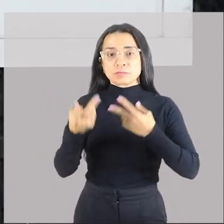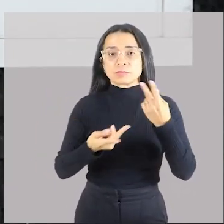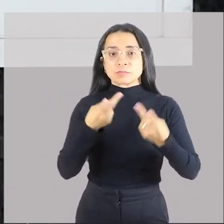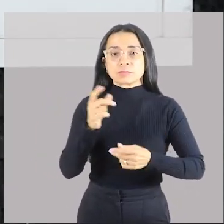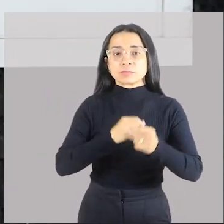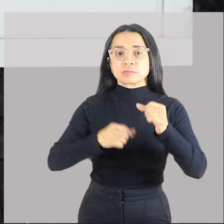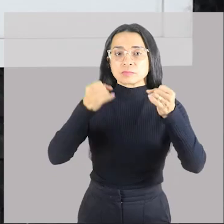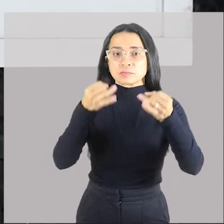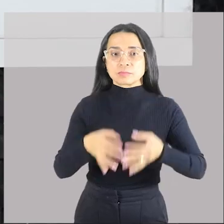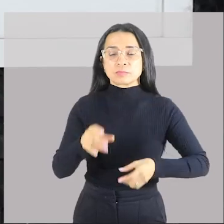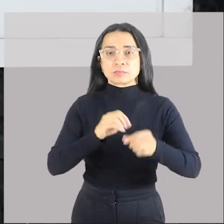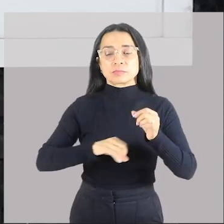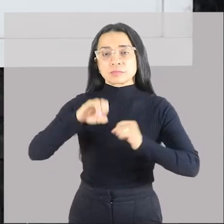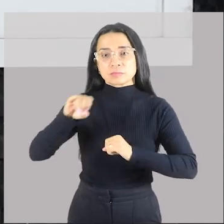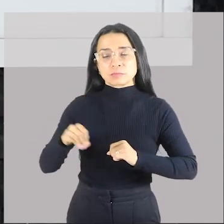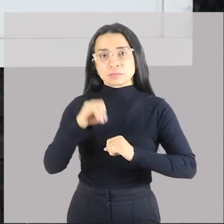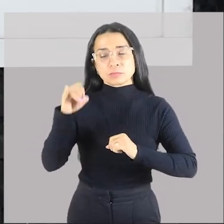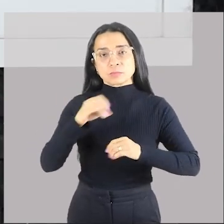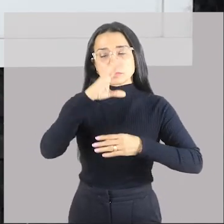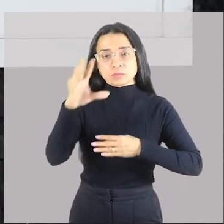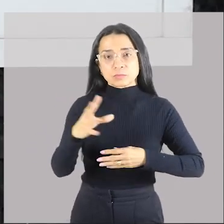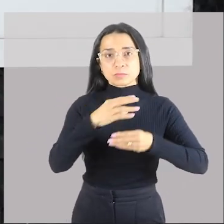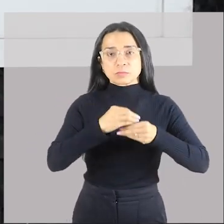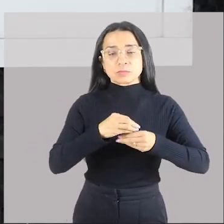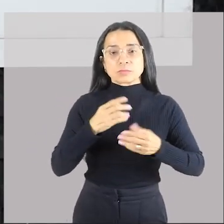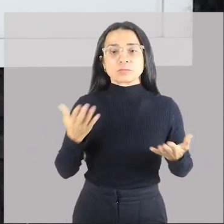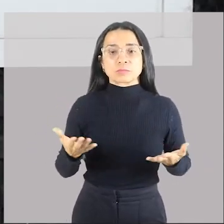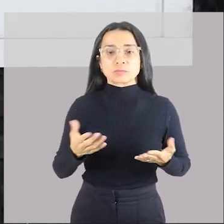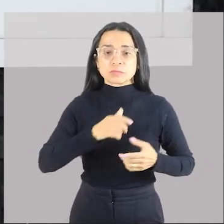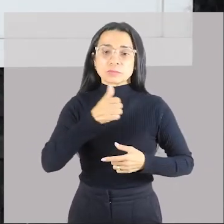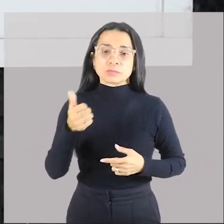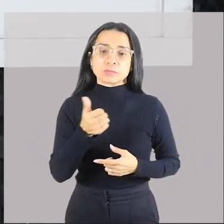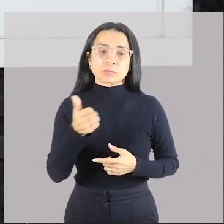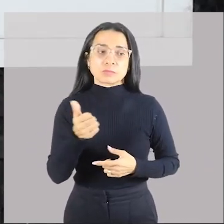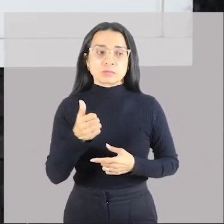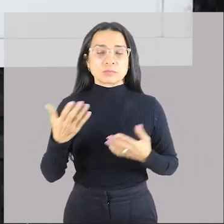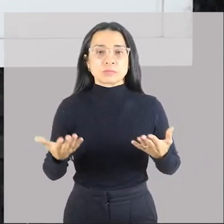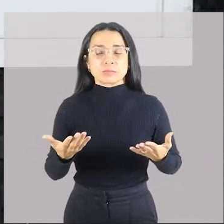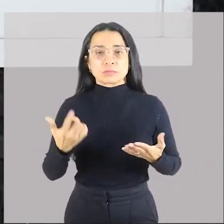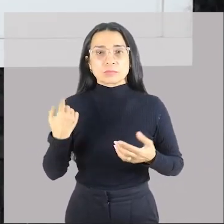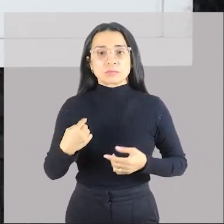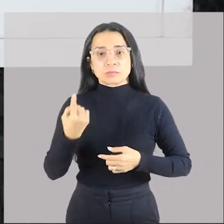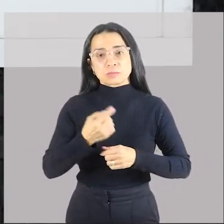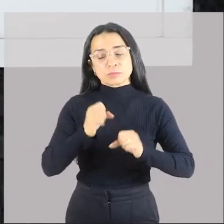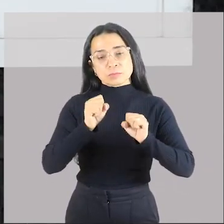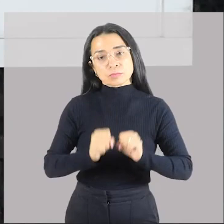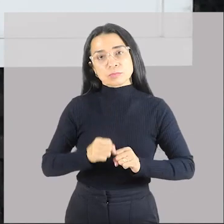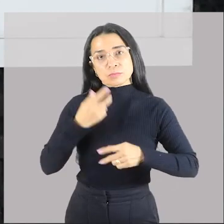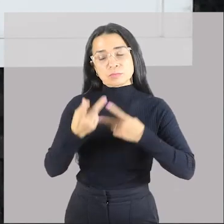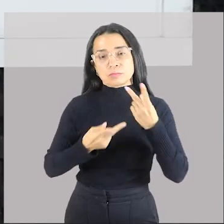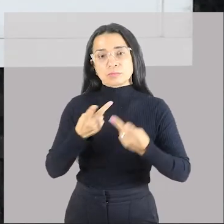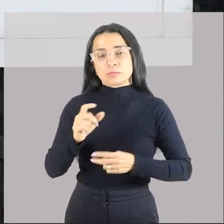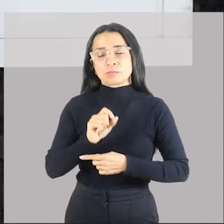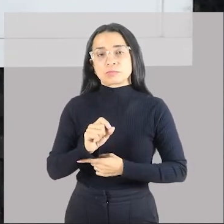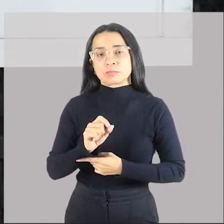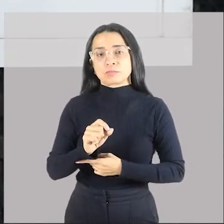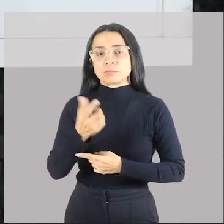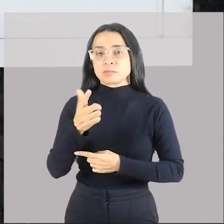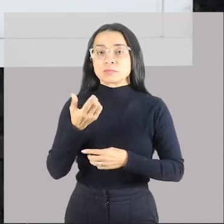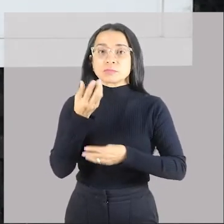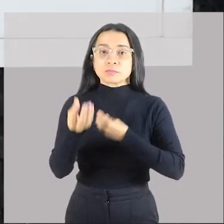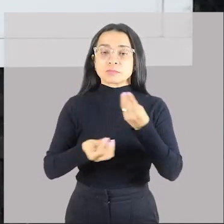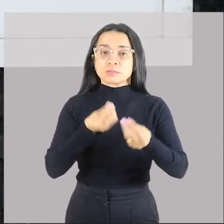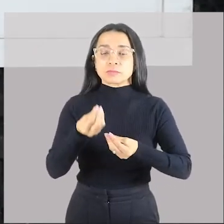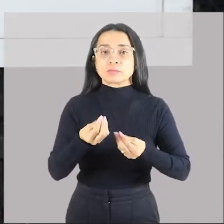do juro composto, certo? Olha, turma, primeiro, assim, para a gente poder falar de juro composto, não tem como a